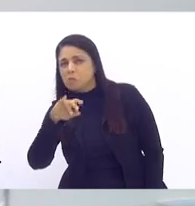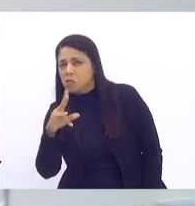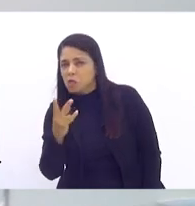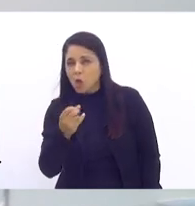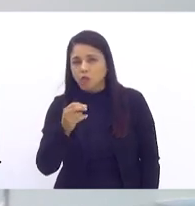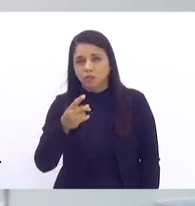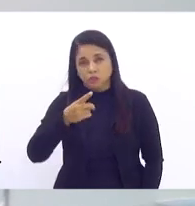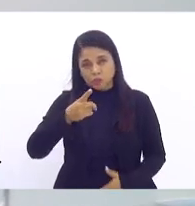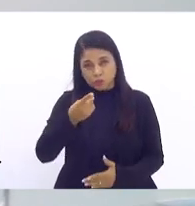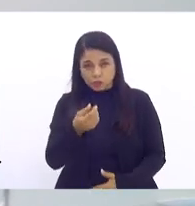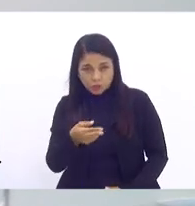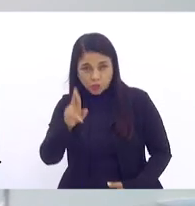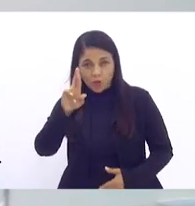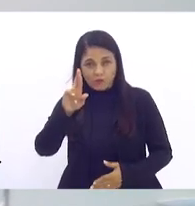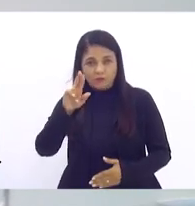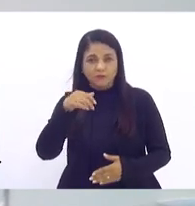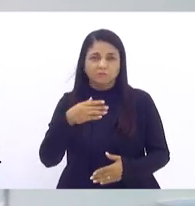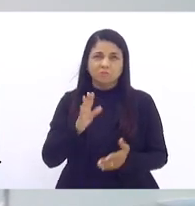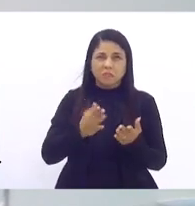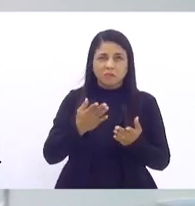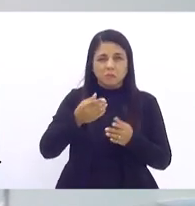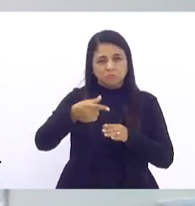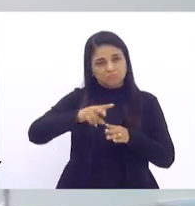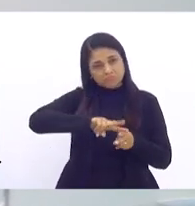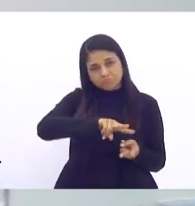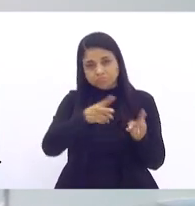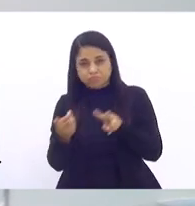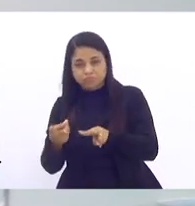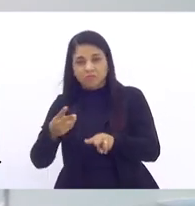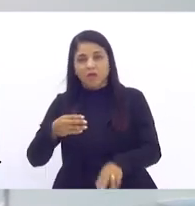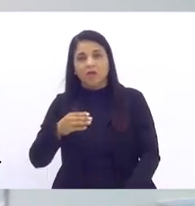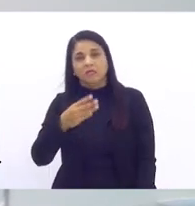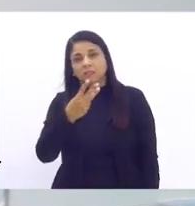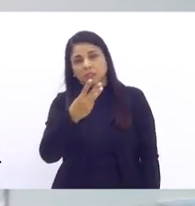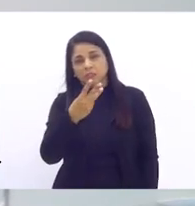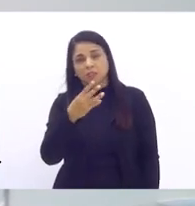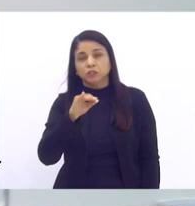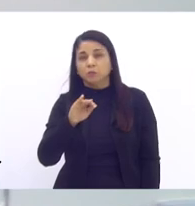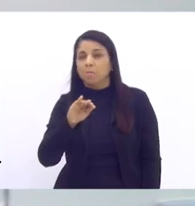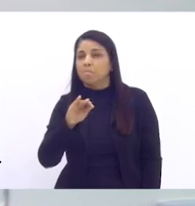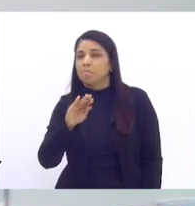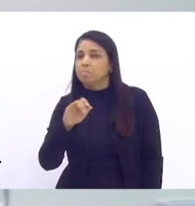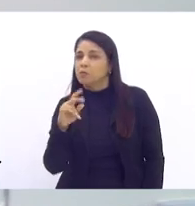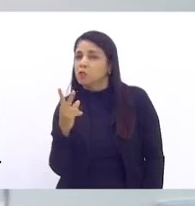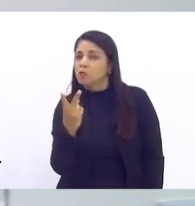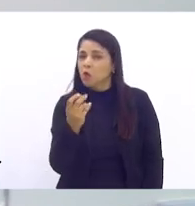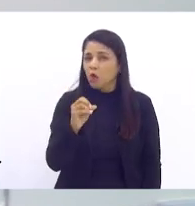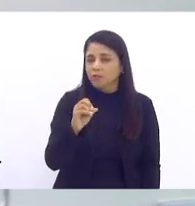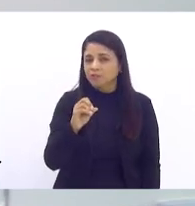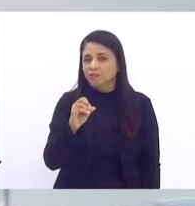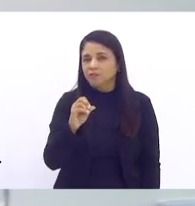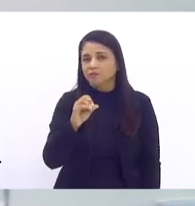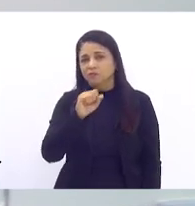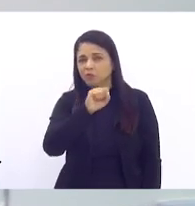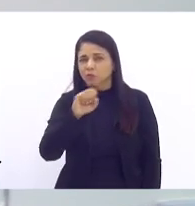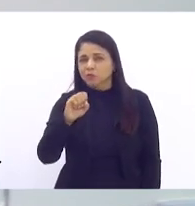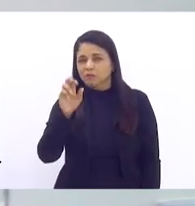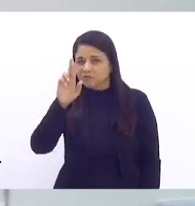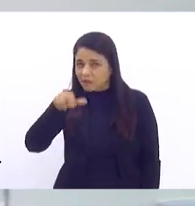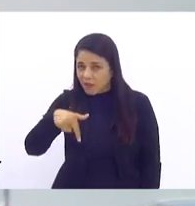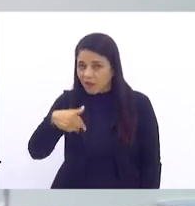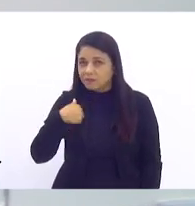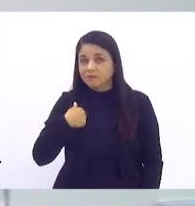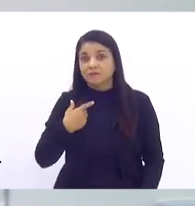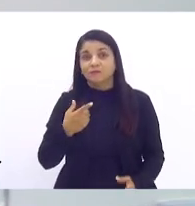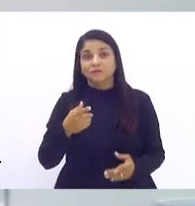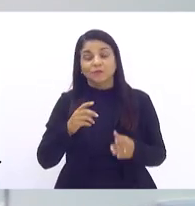quase 4 bilhões de reais 3 bilhões e 800 ao câmbio atual mais ou menos né o metrô de